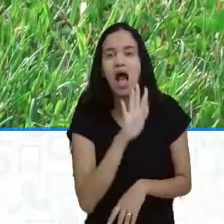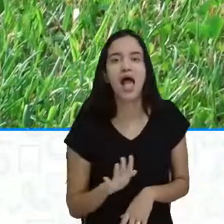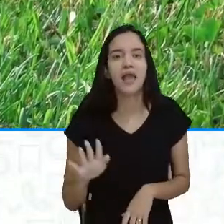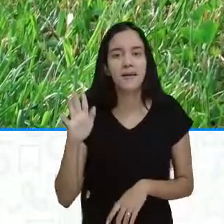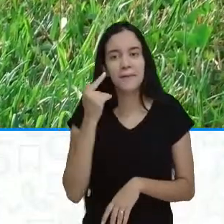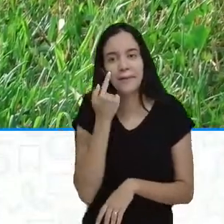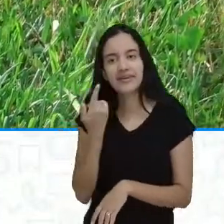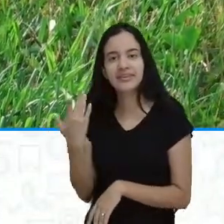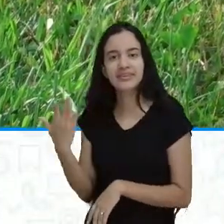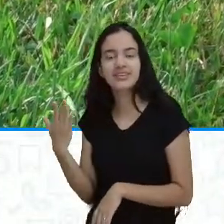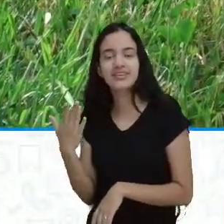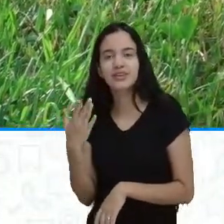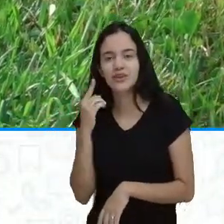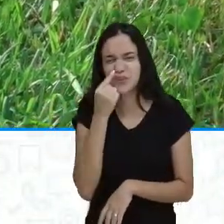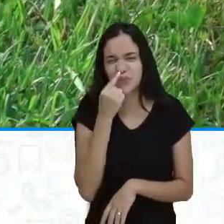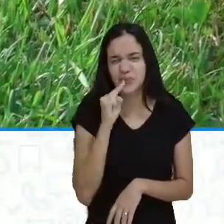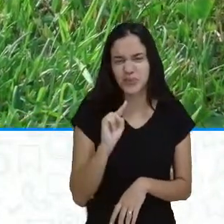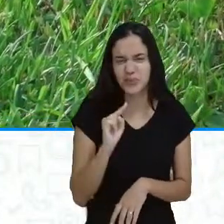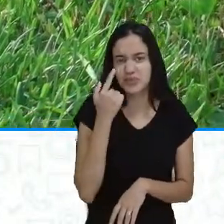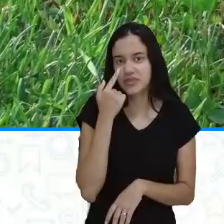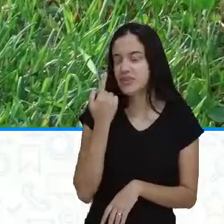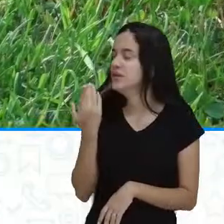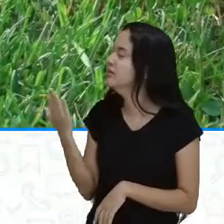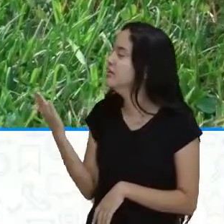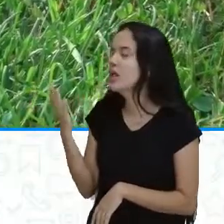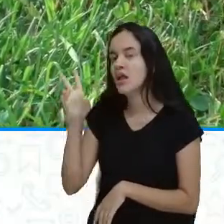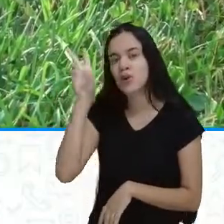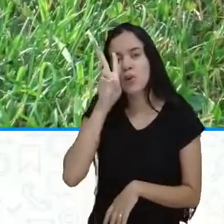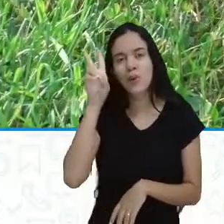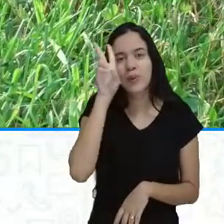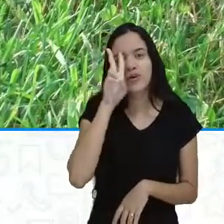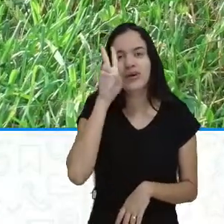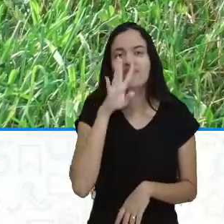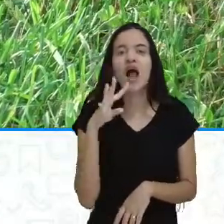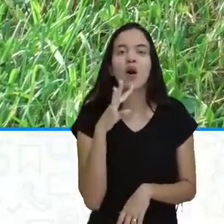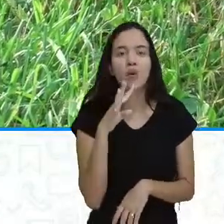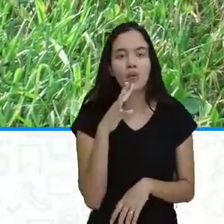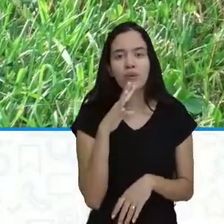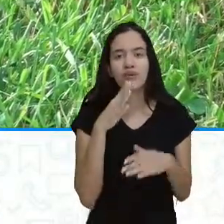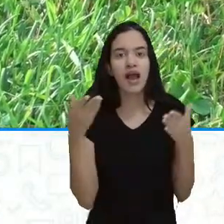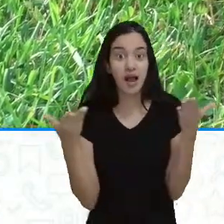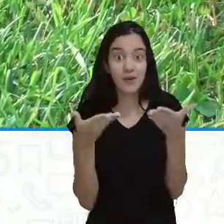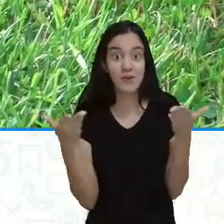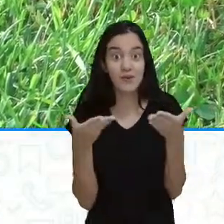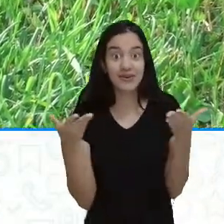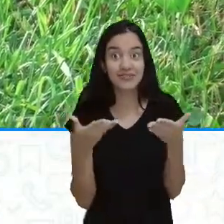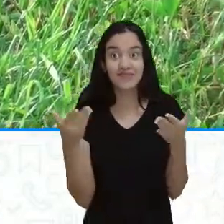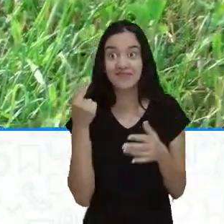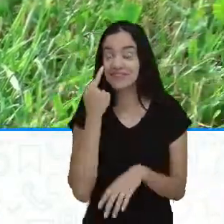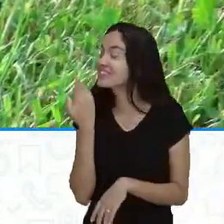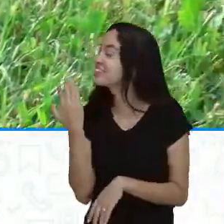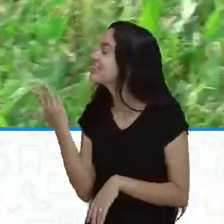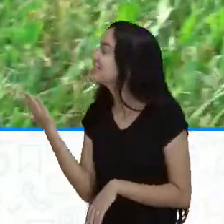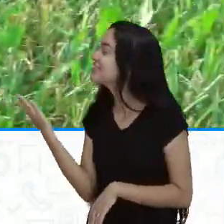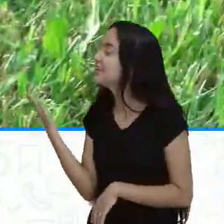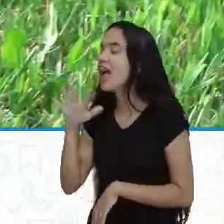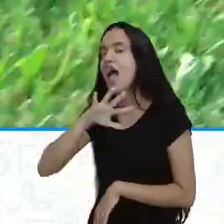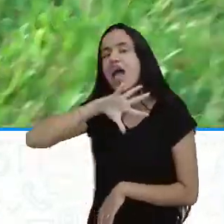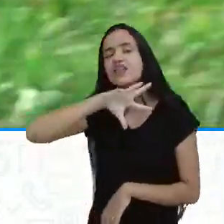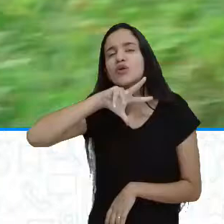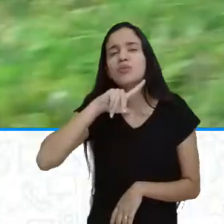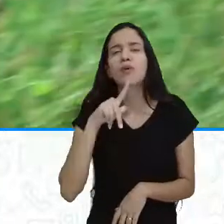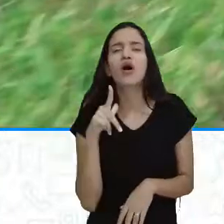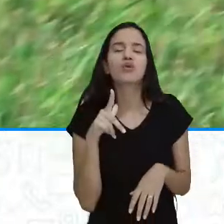um gambá, porque quem não lembra como é um gambá, vai conhecer agora. O gambá é esse bichinho aí,